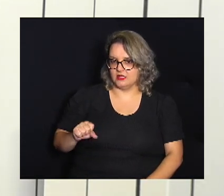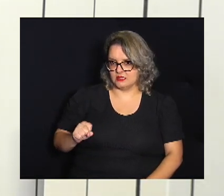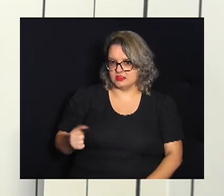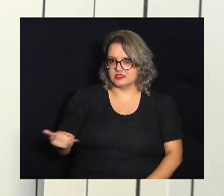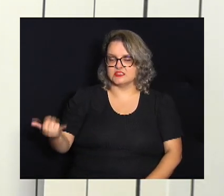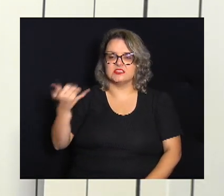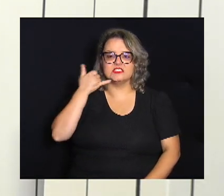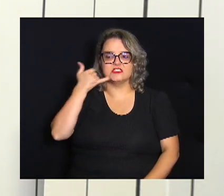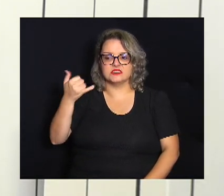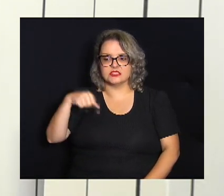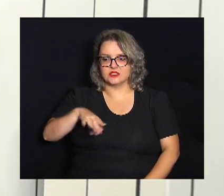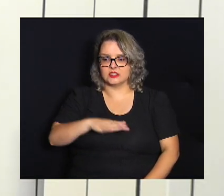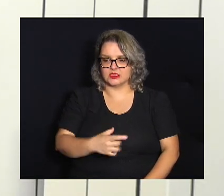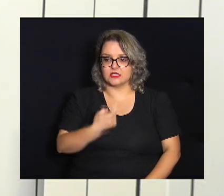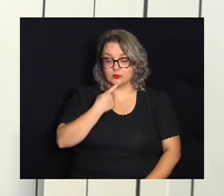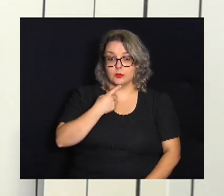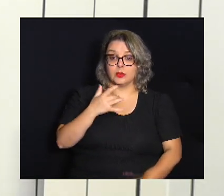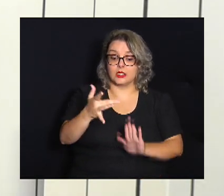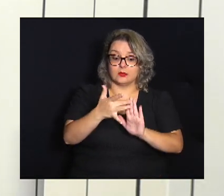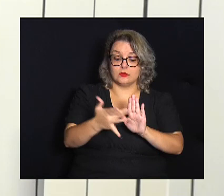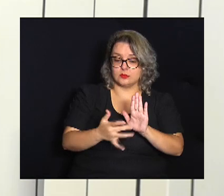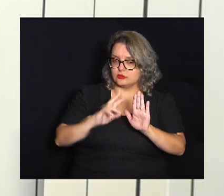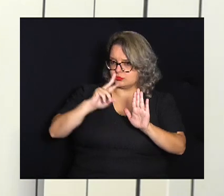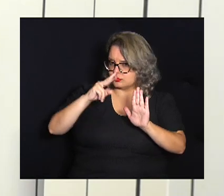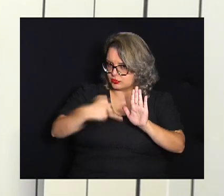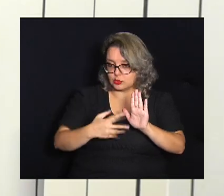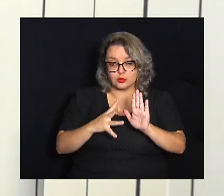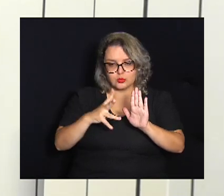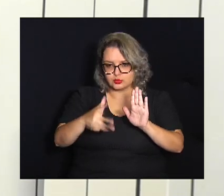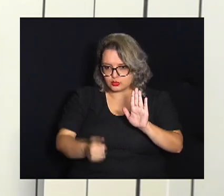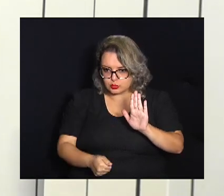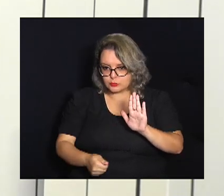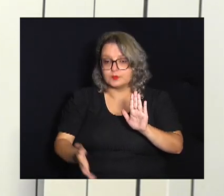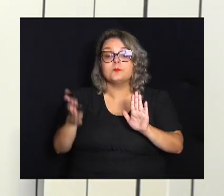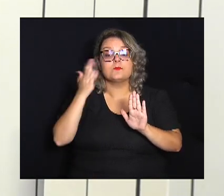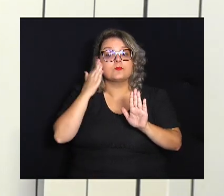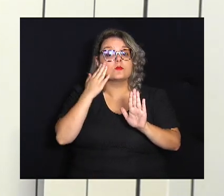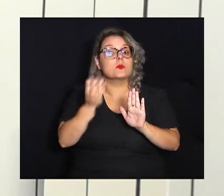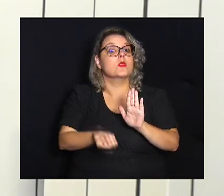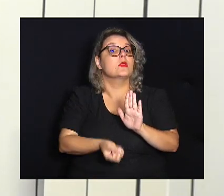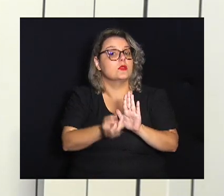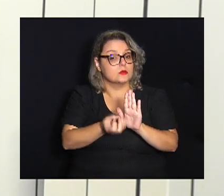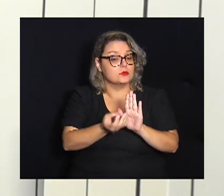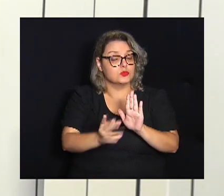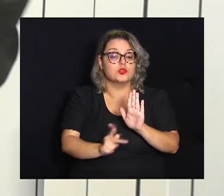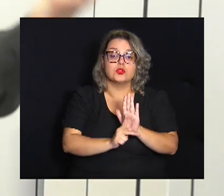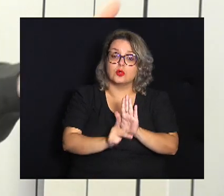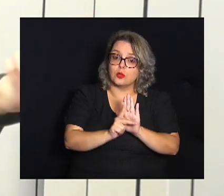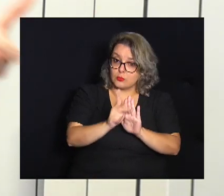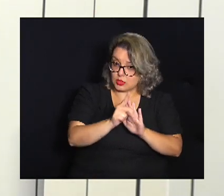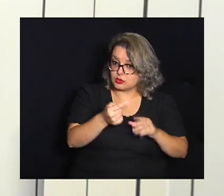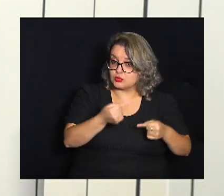Campinas. Para você conferir a pauta completa, ficar muito bem informado com todos os projetos que serão